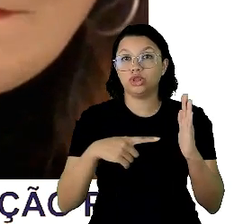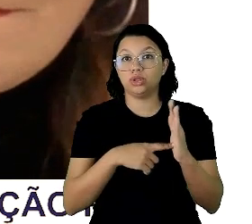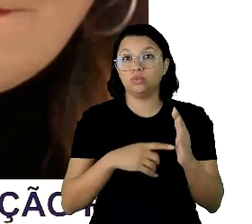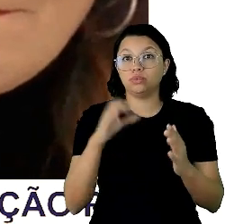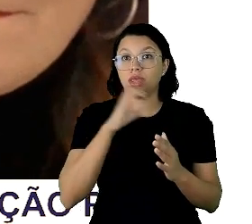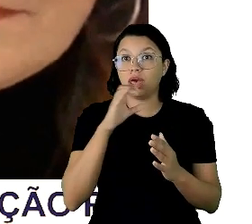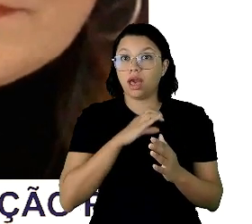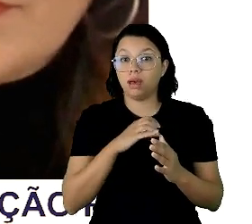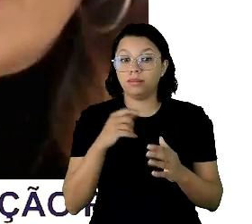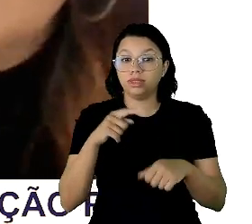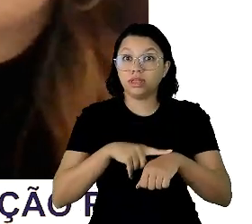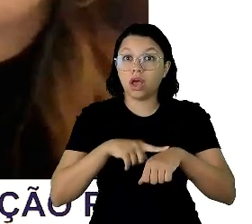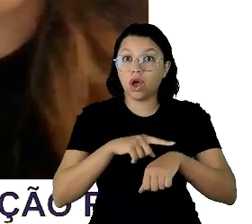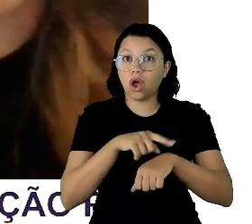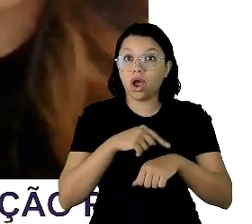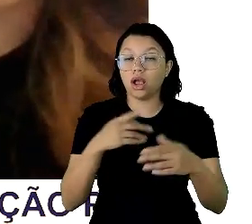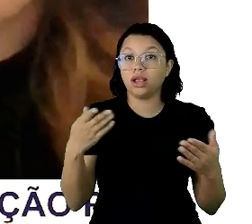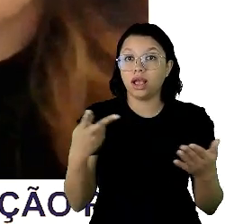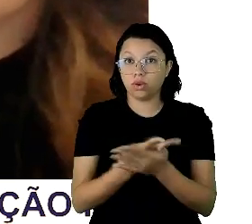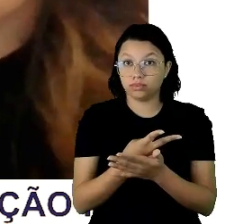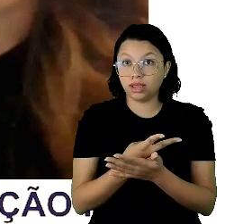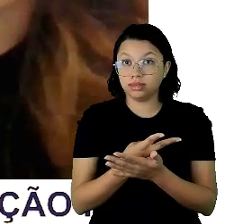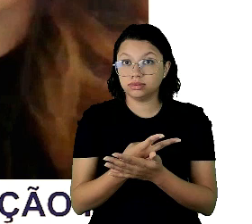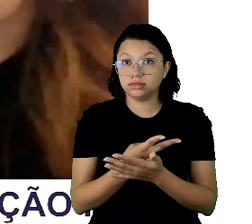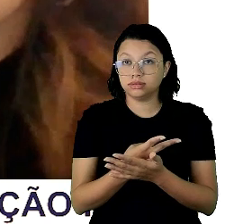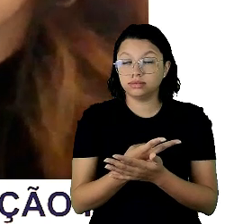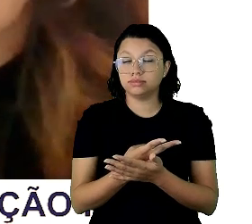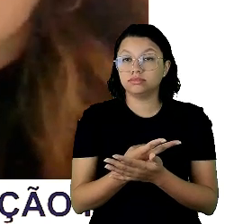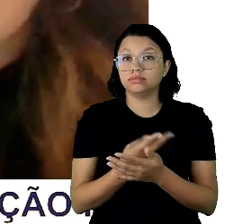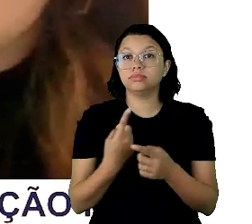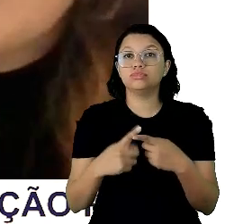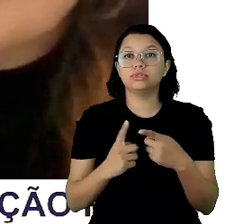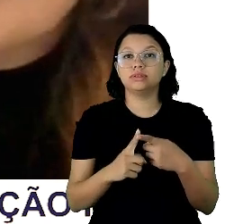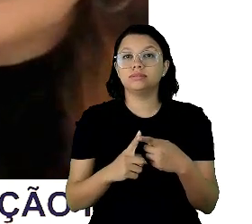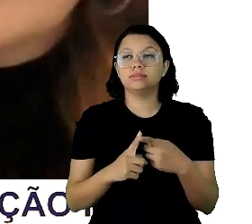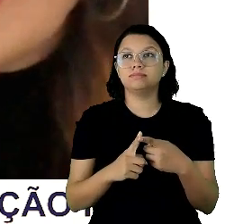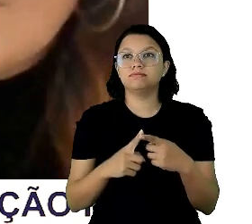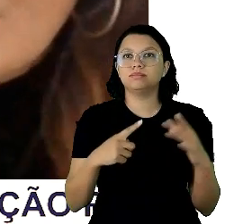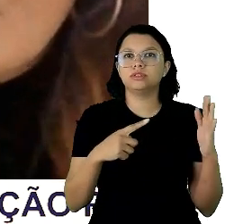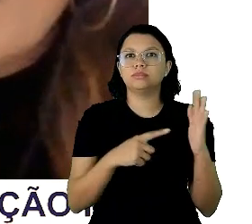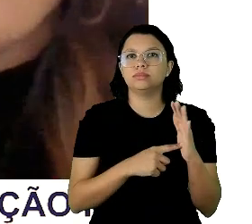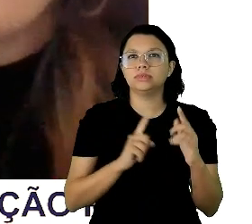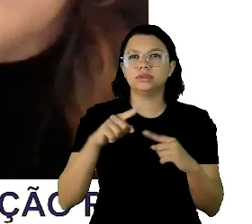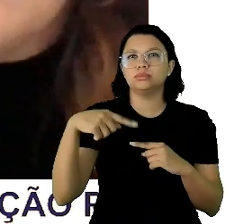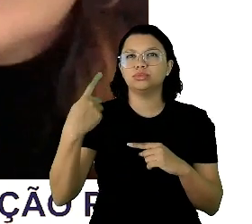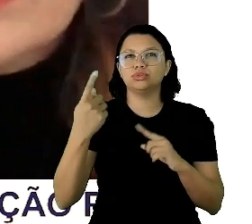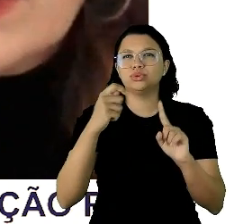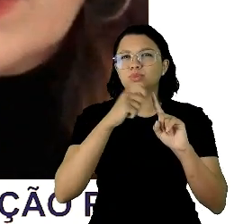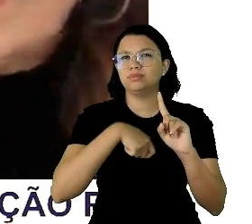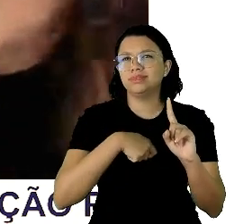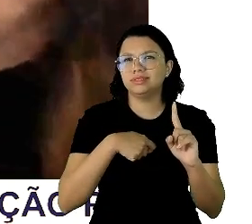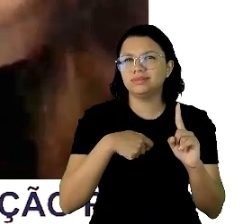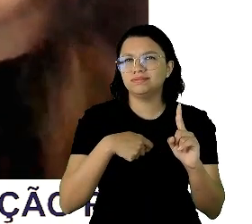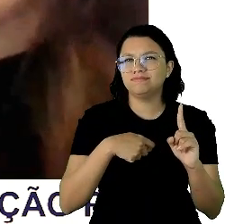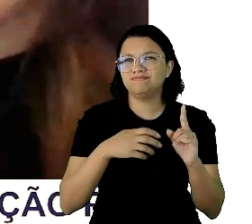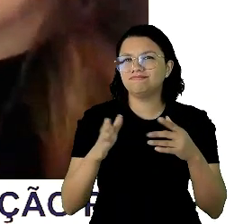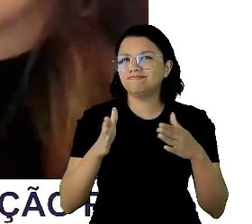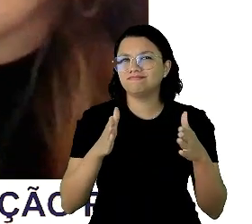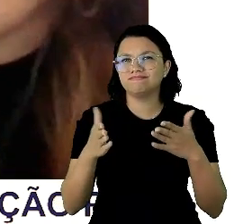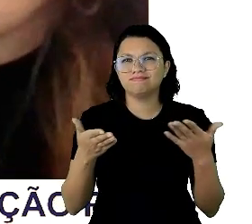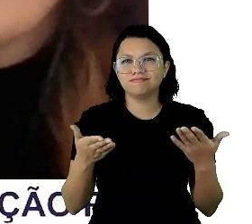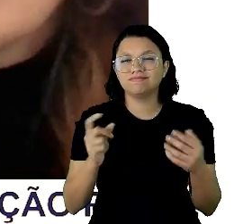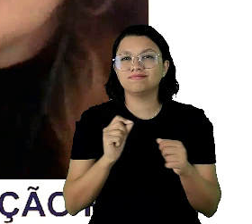Porque se você vai denunciar o caso depois de um mês, o tempo faz com que aquela